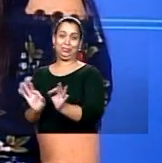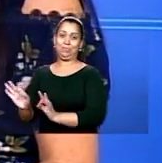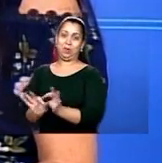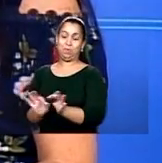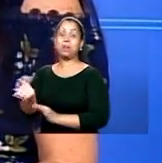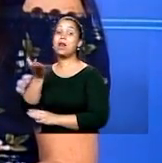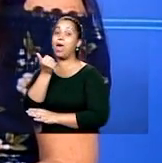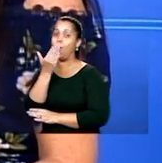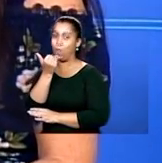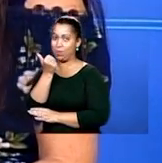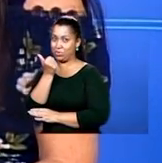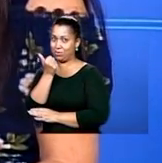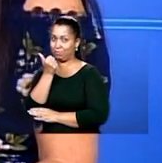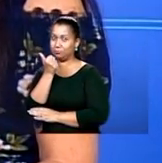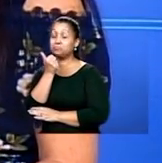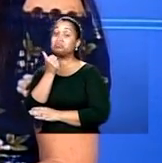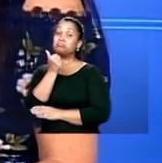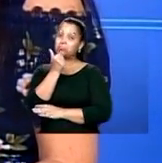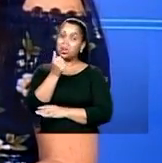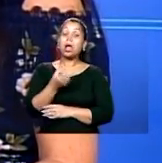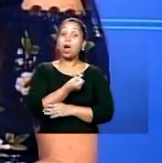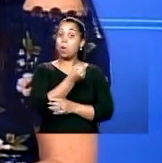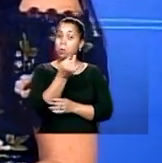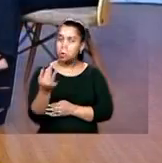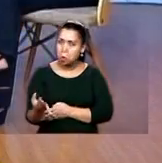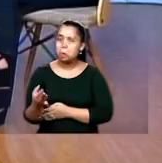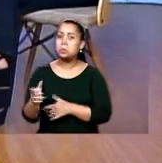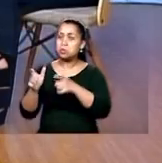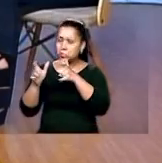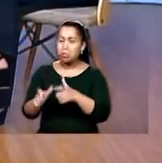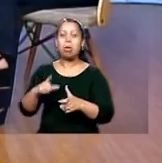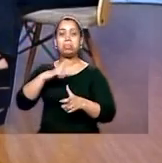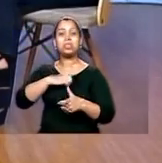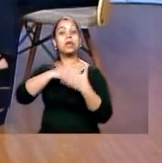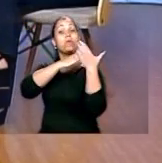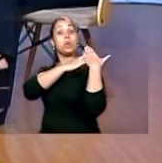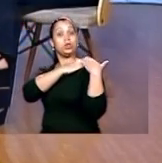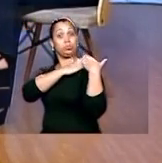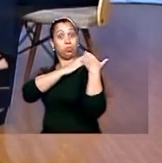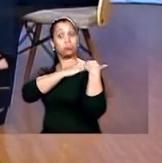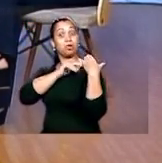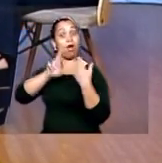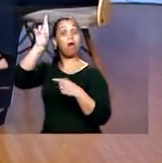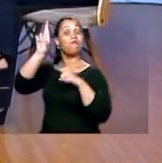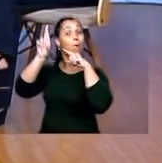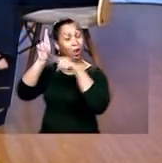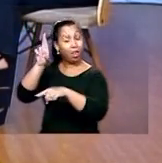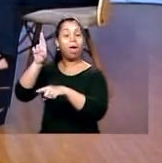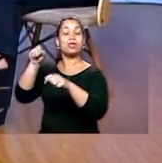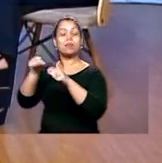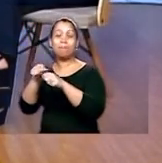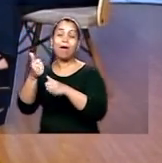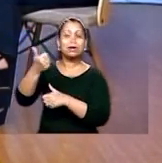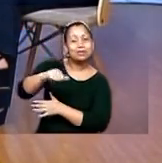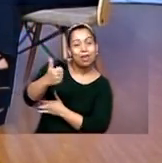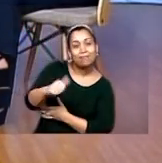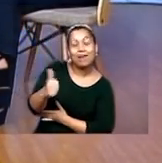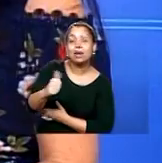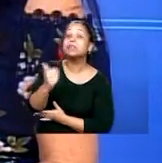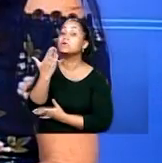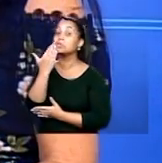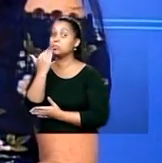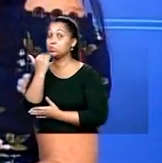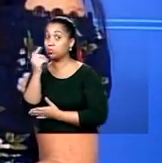prepararem a refeição. Muitas dessas instituições têm um responsável técnico lá também que fazem a avaliação